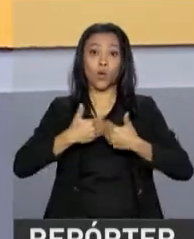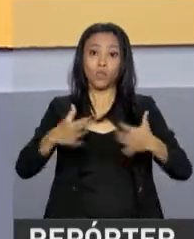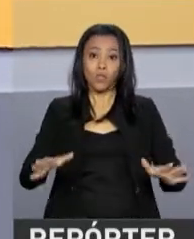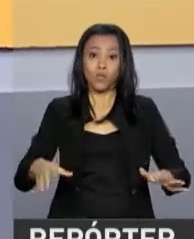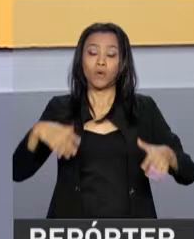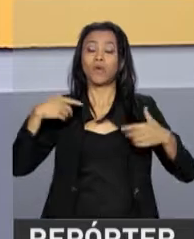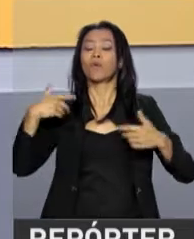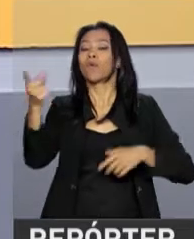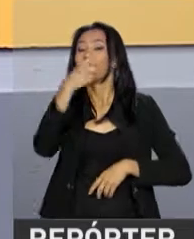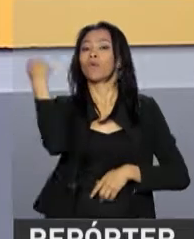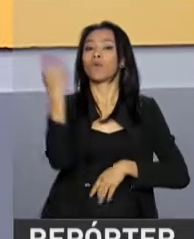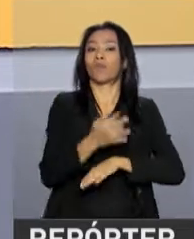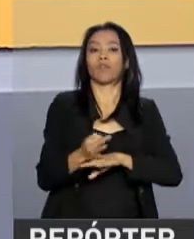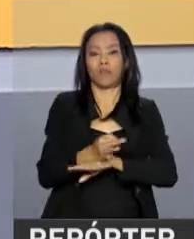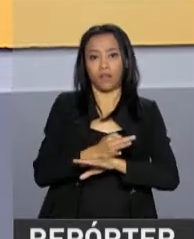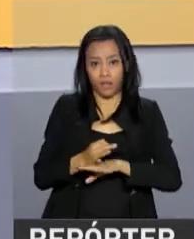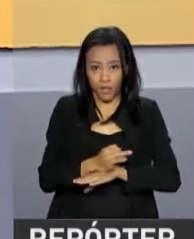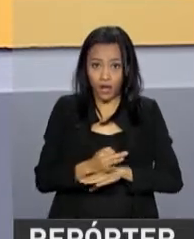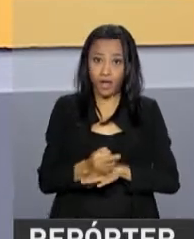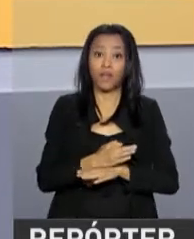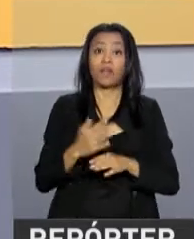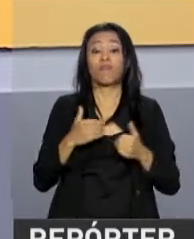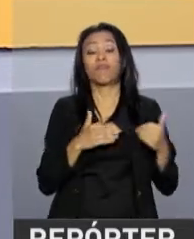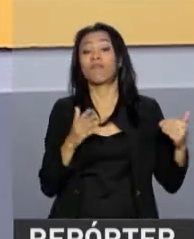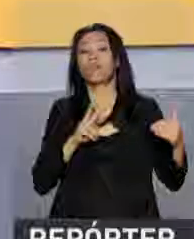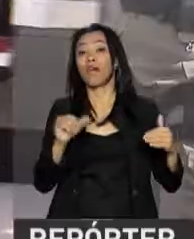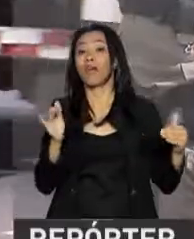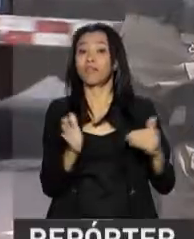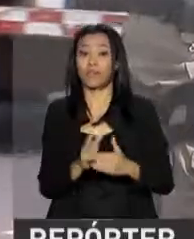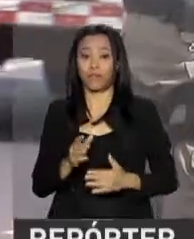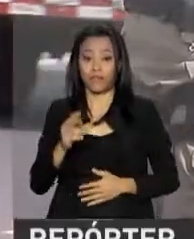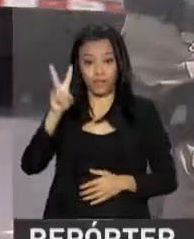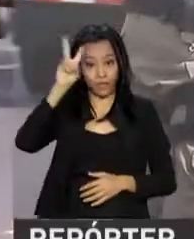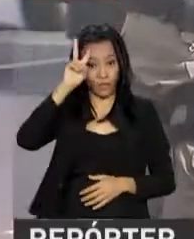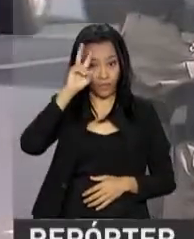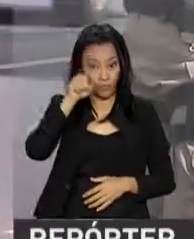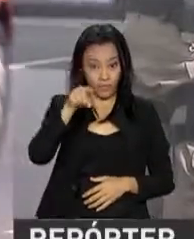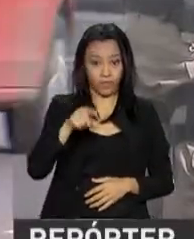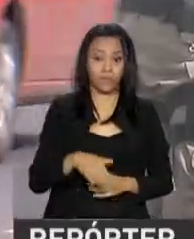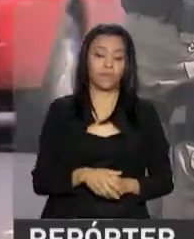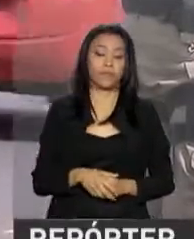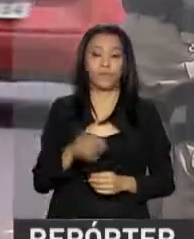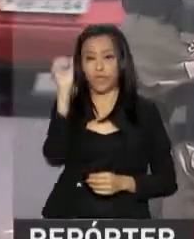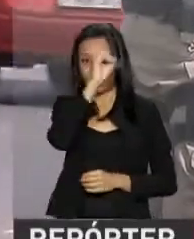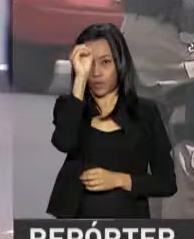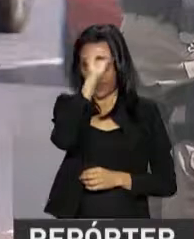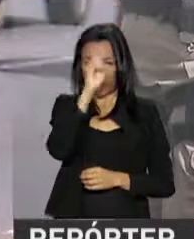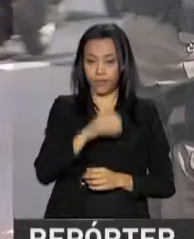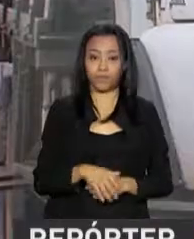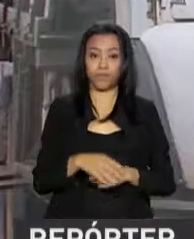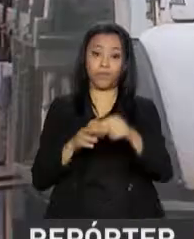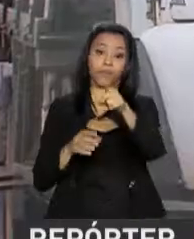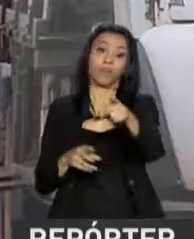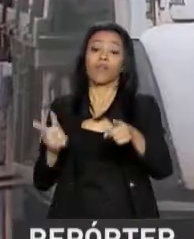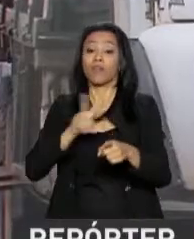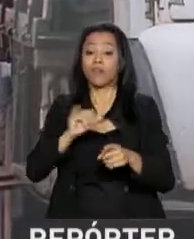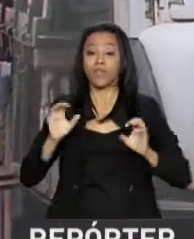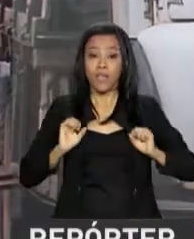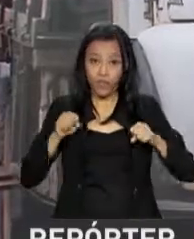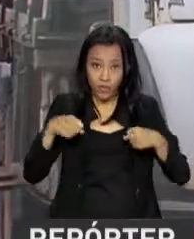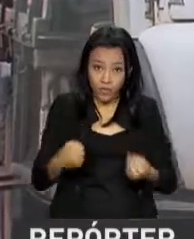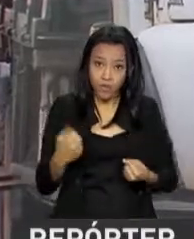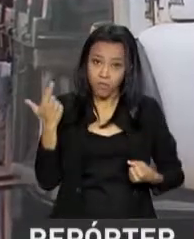a ação vai até a zero hora de segunda feira na operação será reforçado o efetivo de policiais